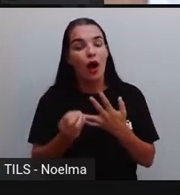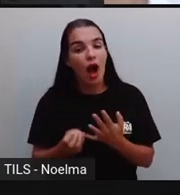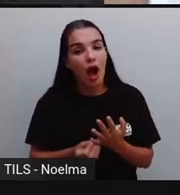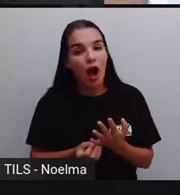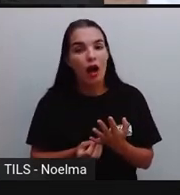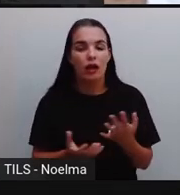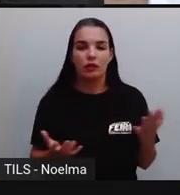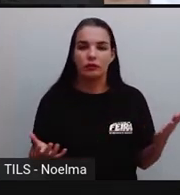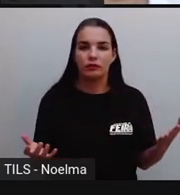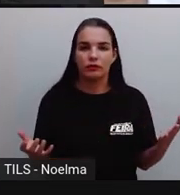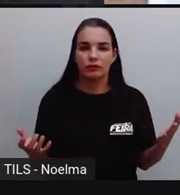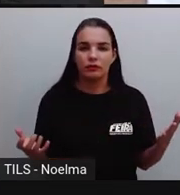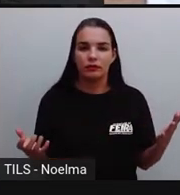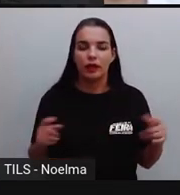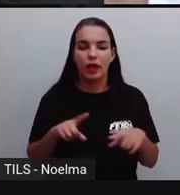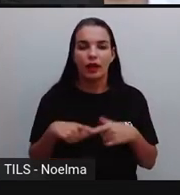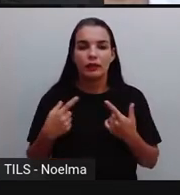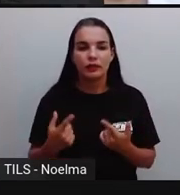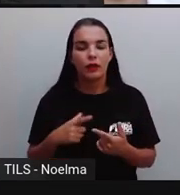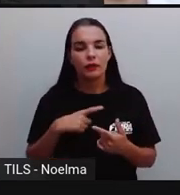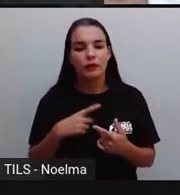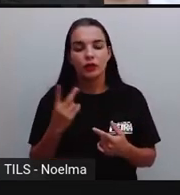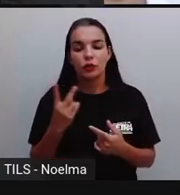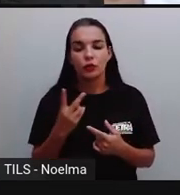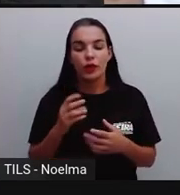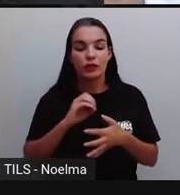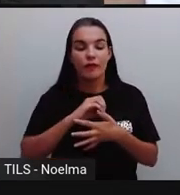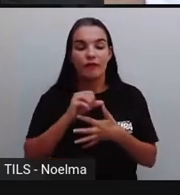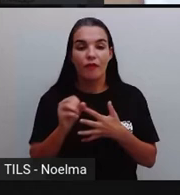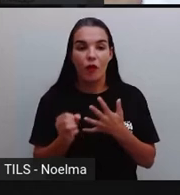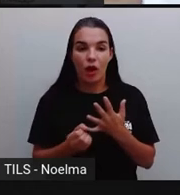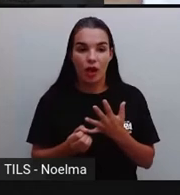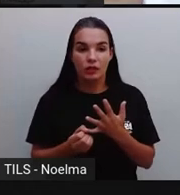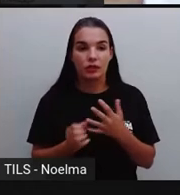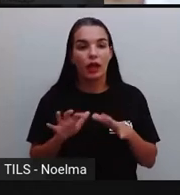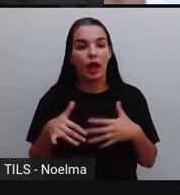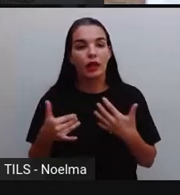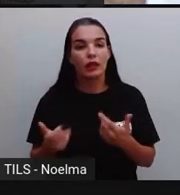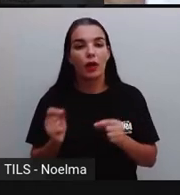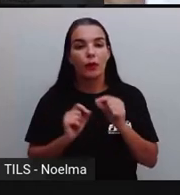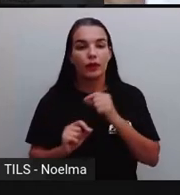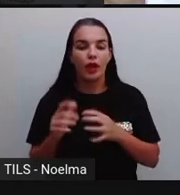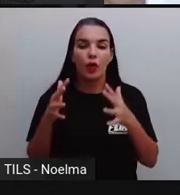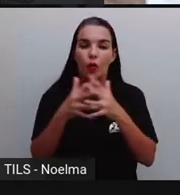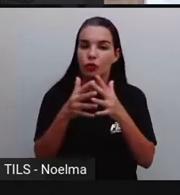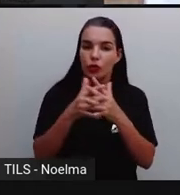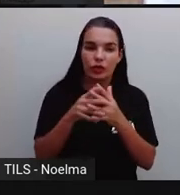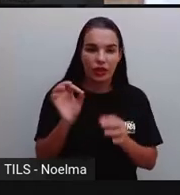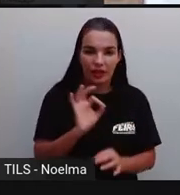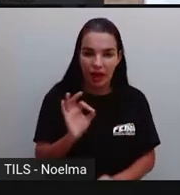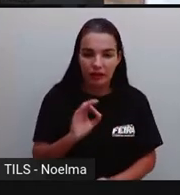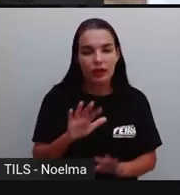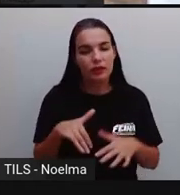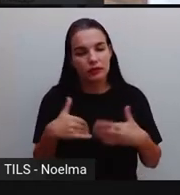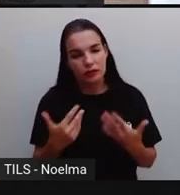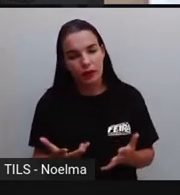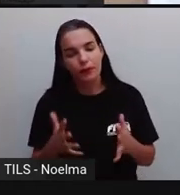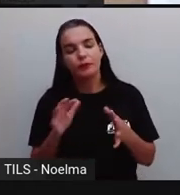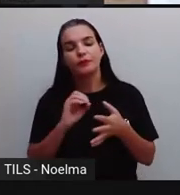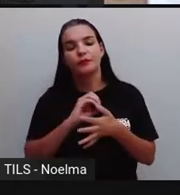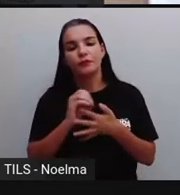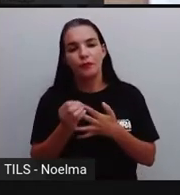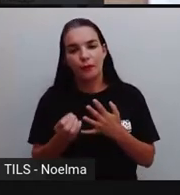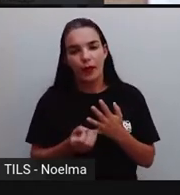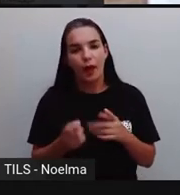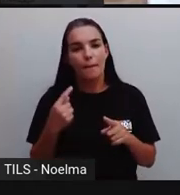uma vogal. Ele está entre duas vogais. Ele não está entre uma consoante e uma vogal. Então, é